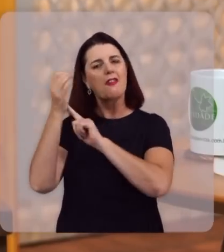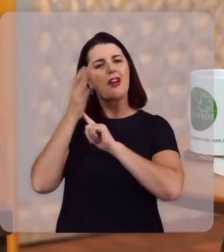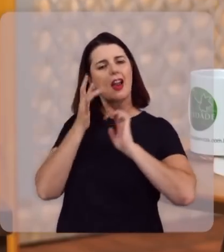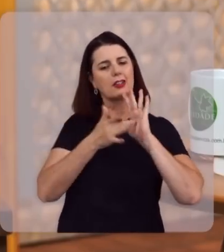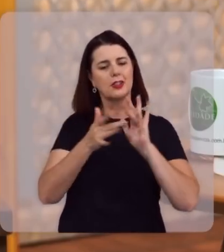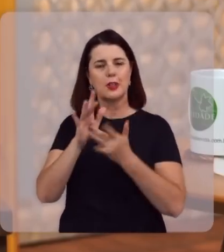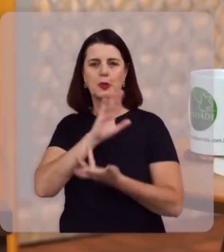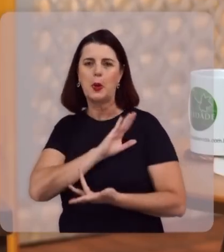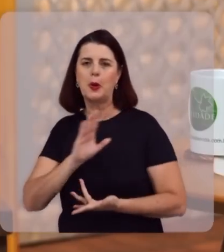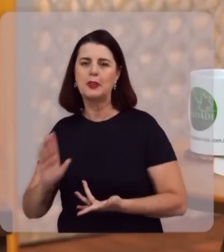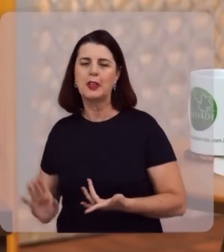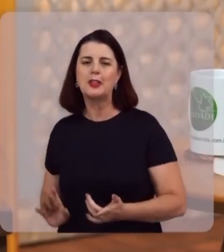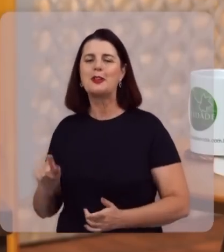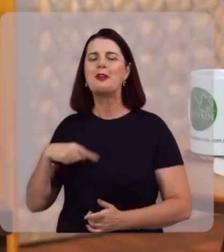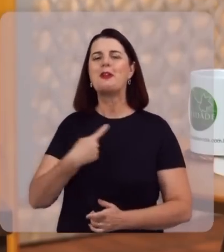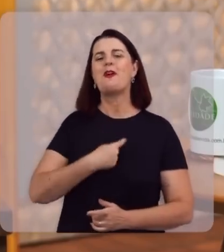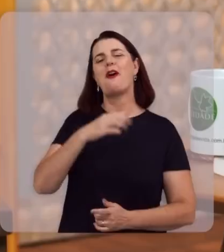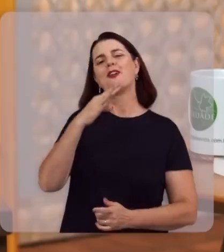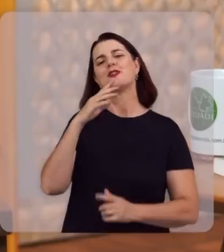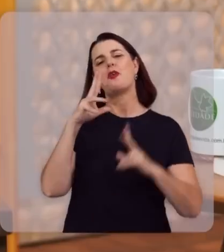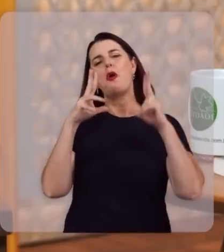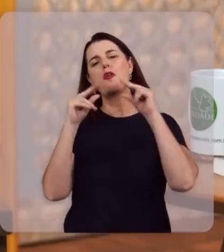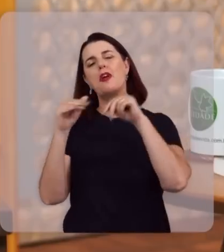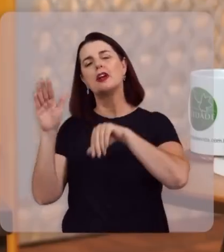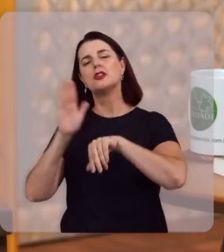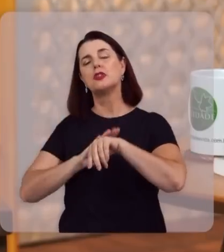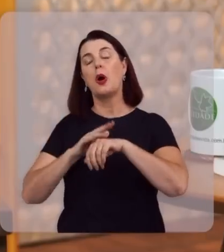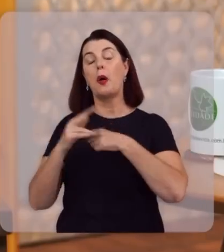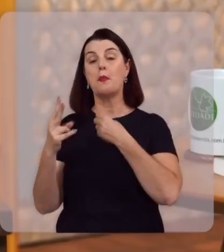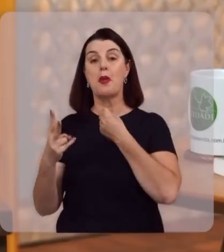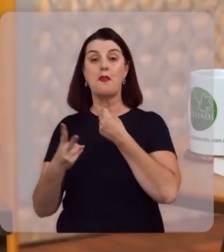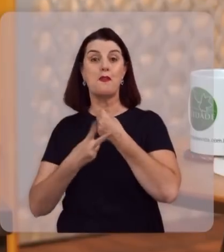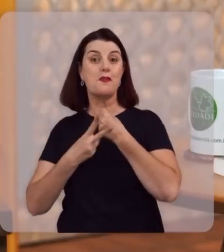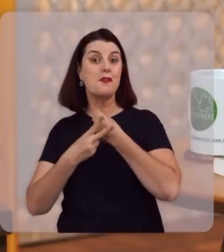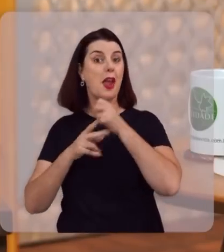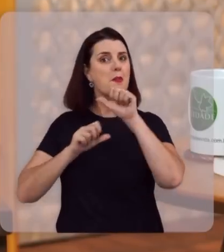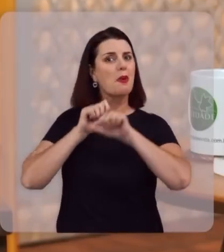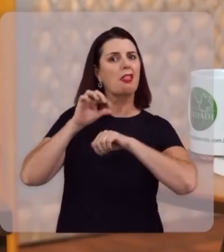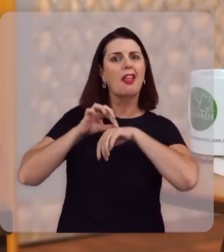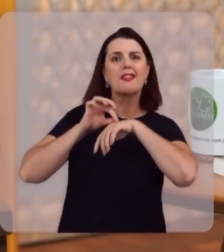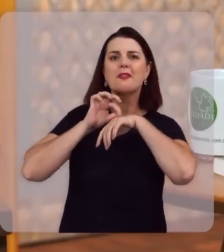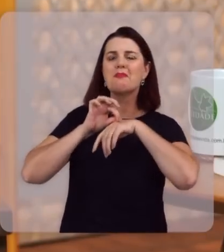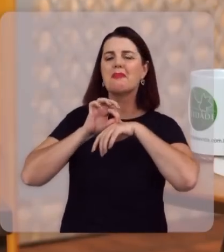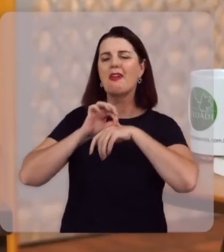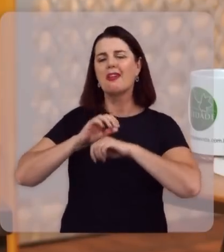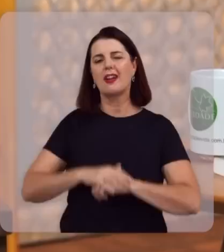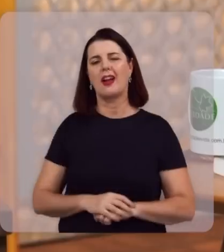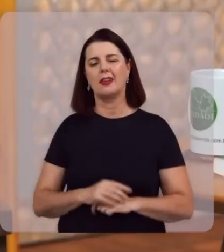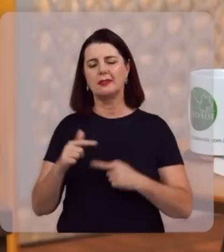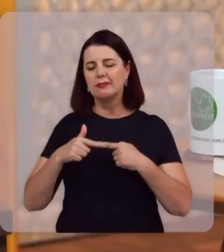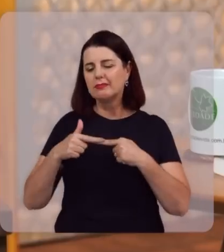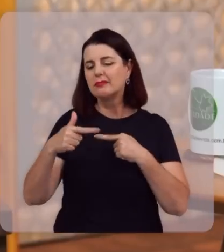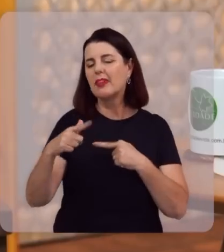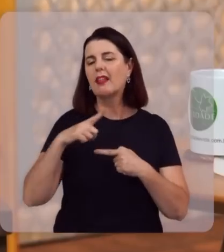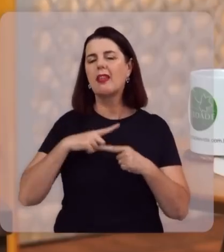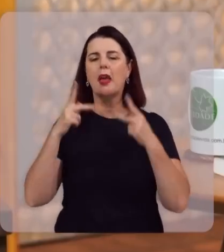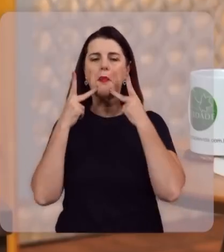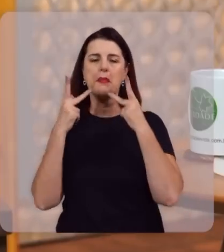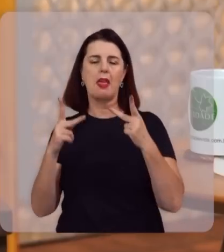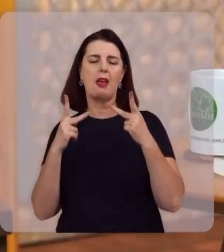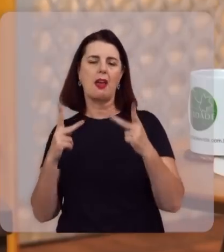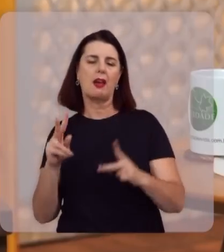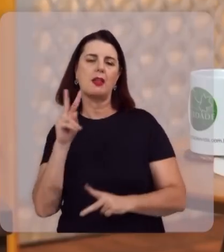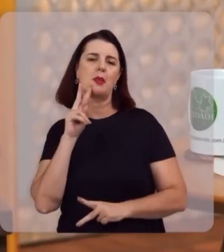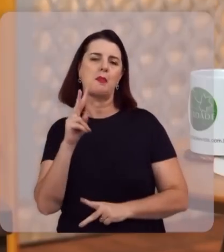Cristo Jesus que nós conversaremos sobre o tema O Verbo se fez carne. Daqui a pouquinho nós teremos